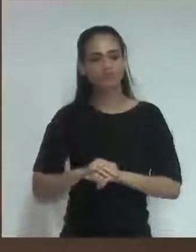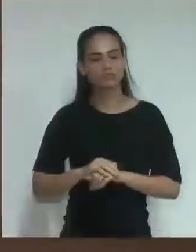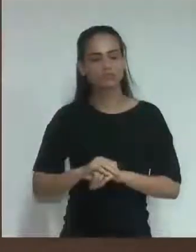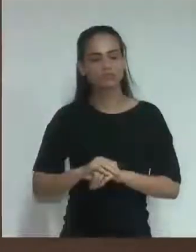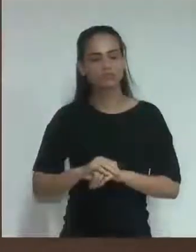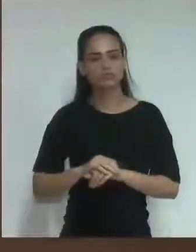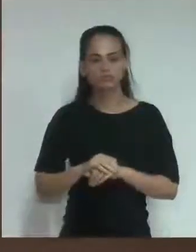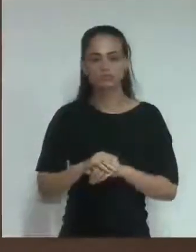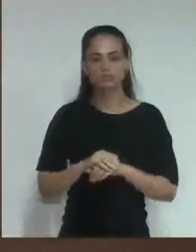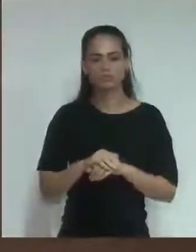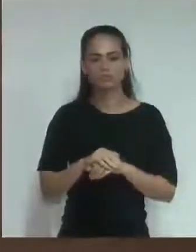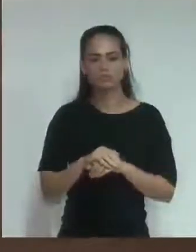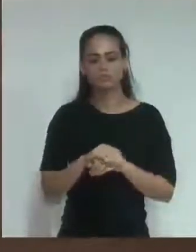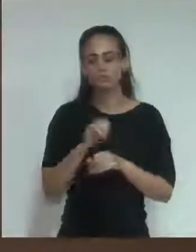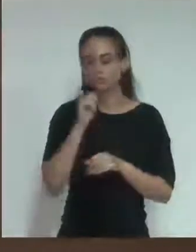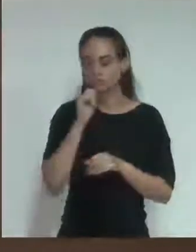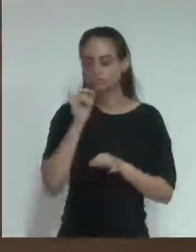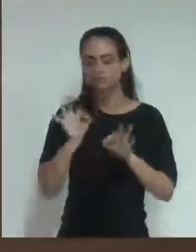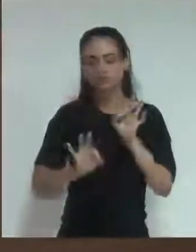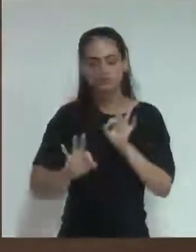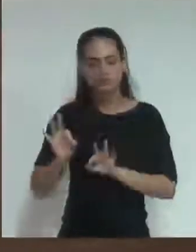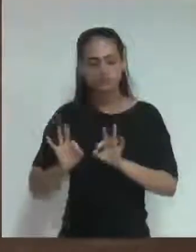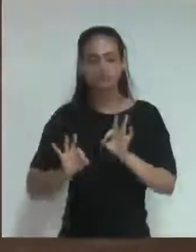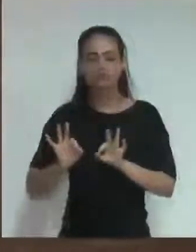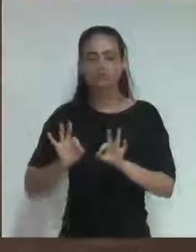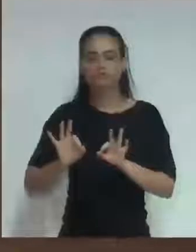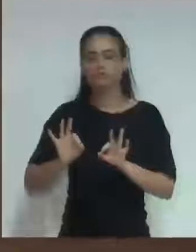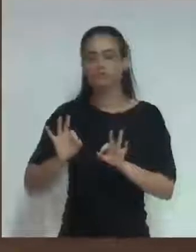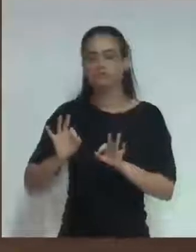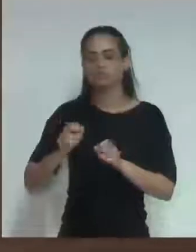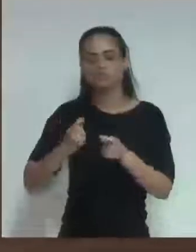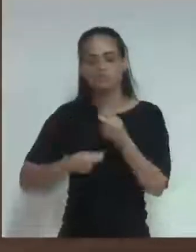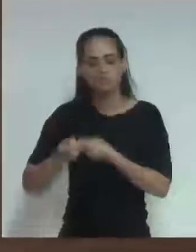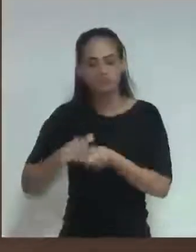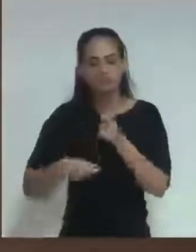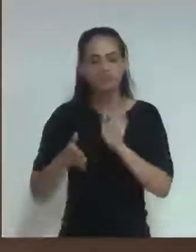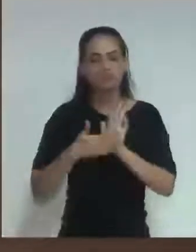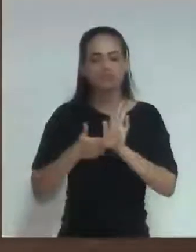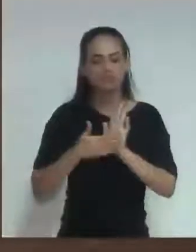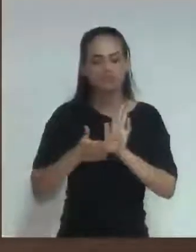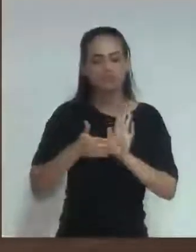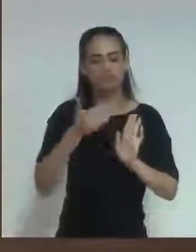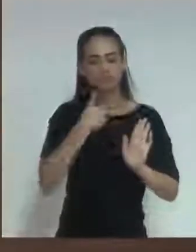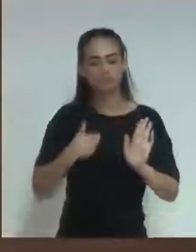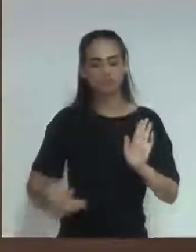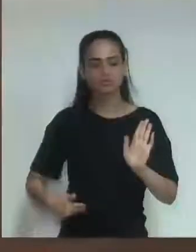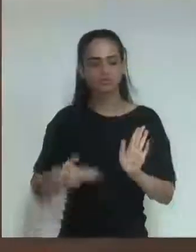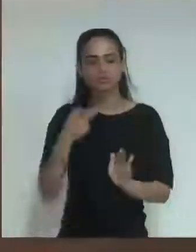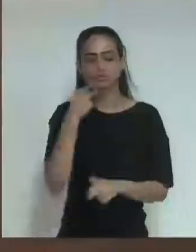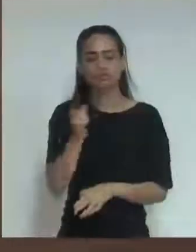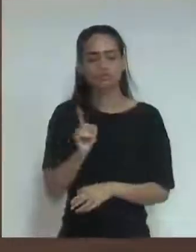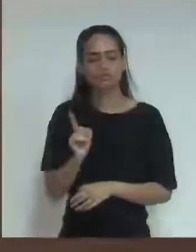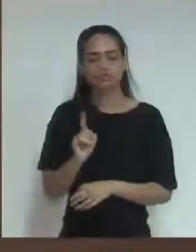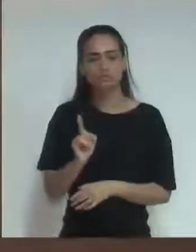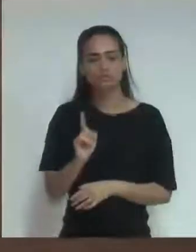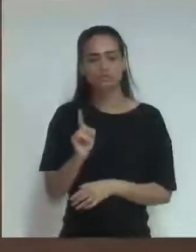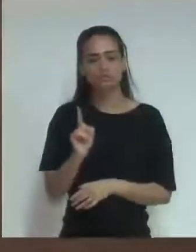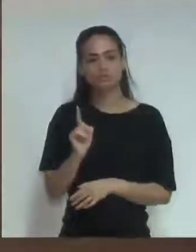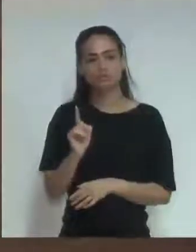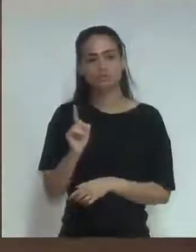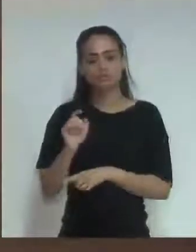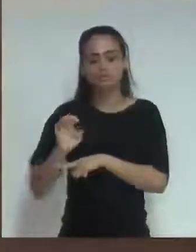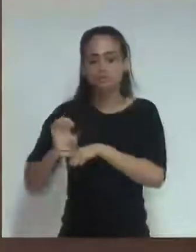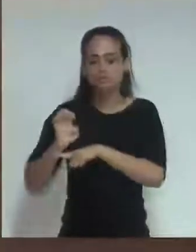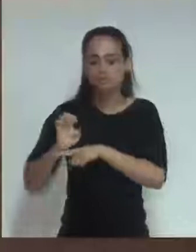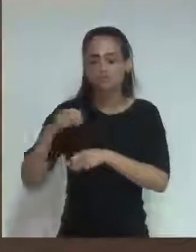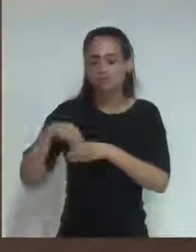plano. Não se fala de projetos de governo, de propostas de governo de forma clara, nem em nível estadual, não, federal. É